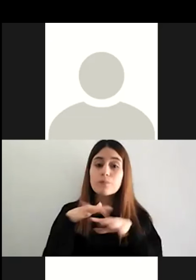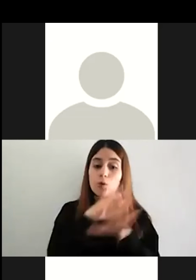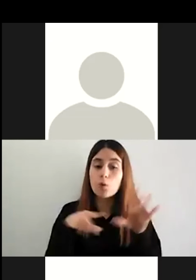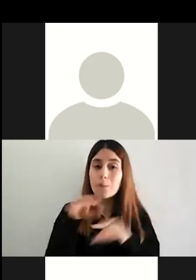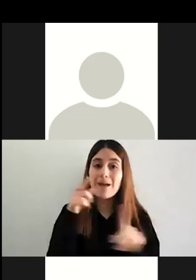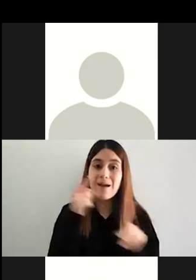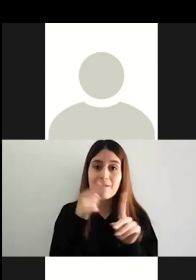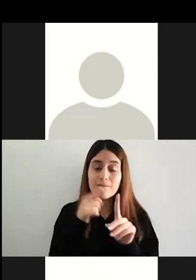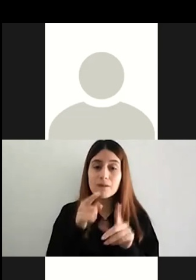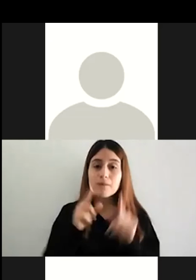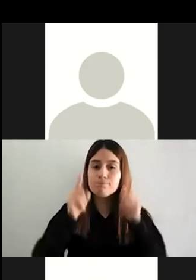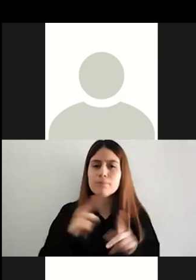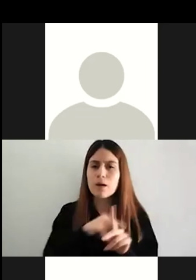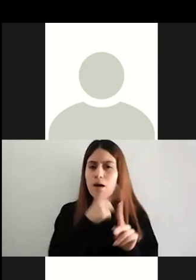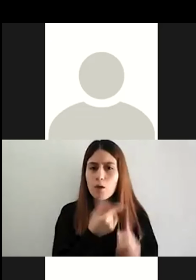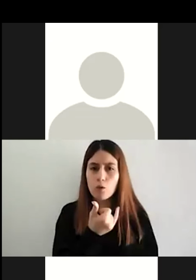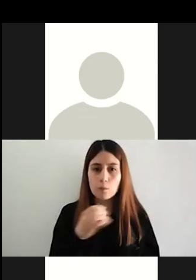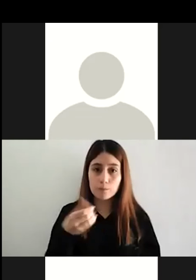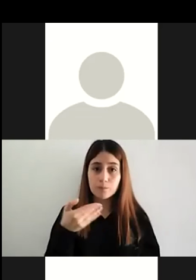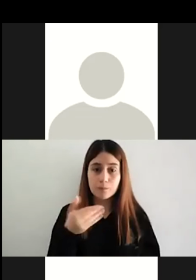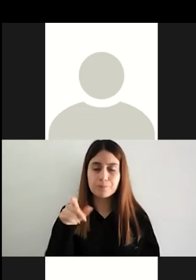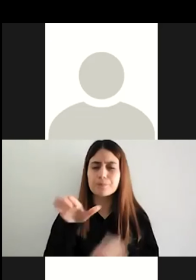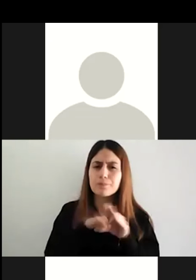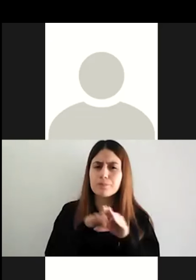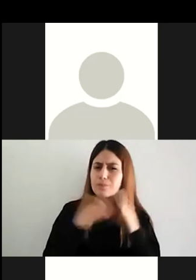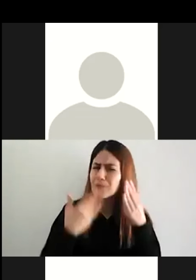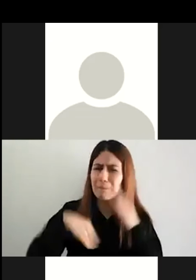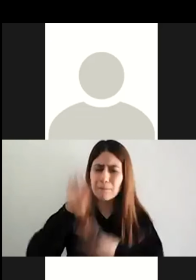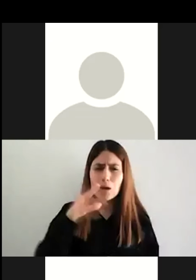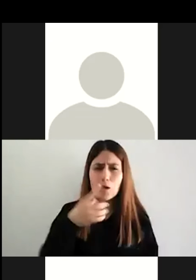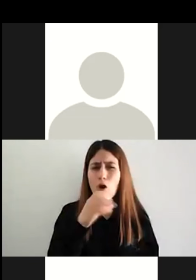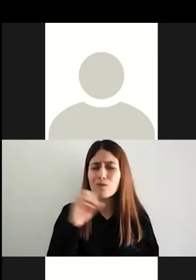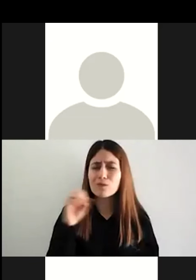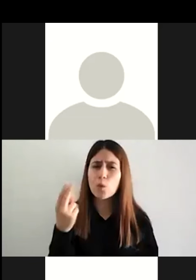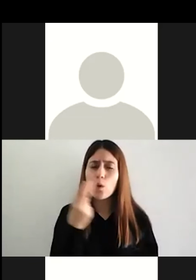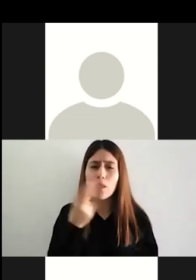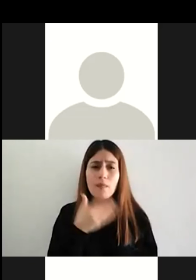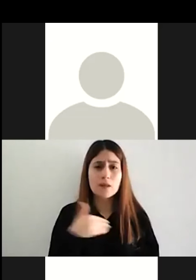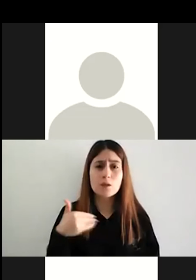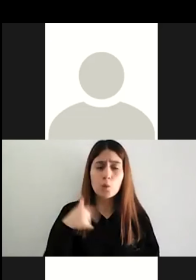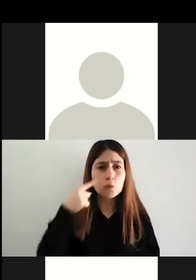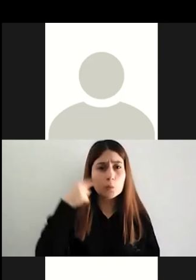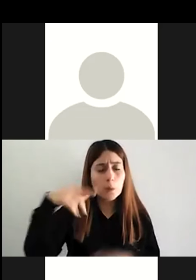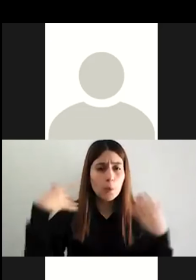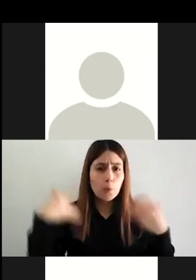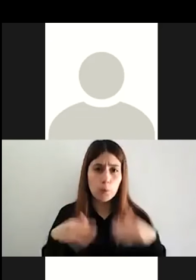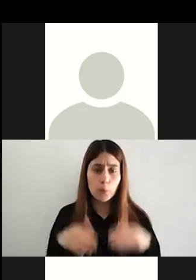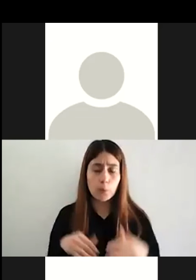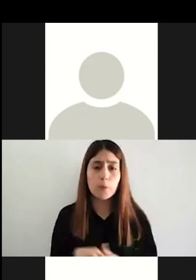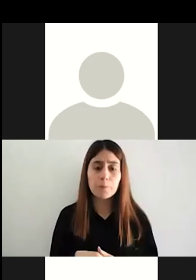foram lançadas em 2017 com a participação de mais de 900 unidades de saúde altamente